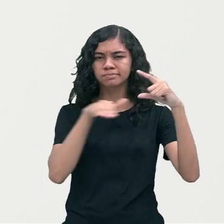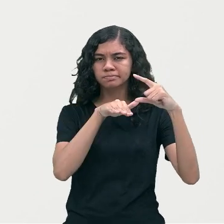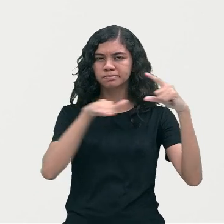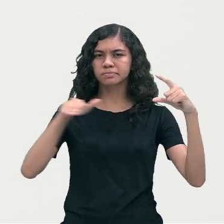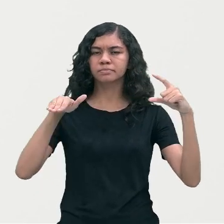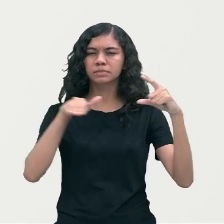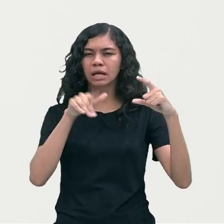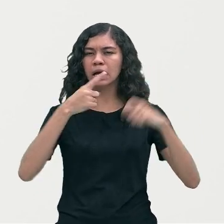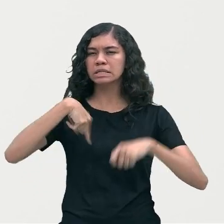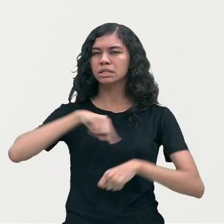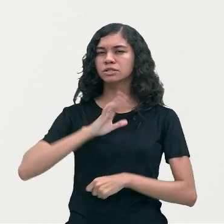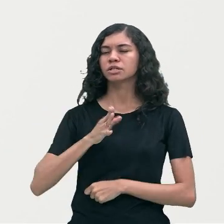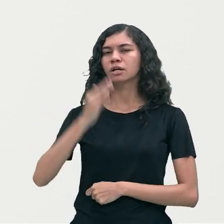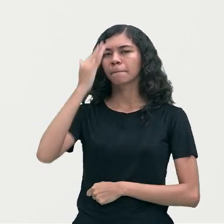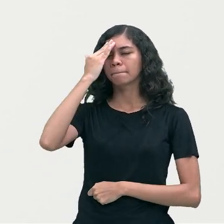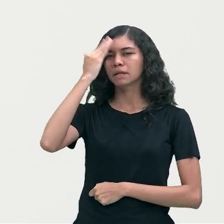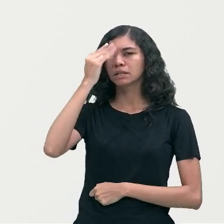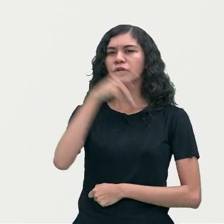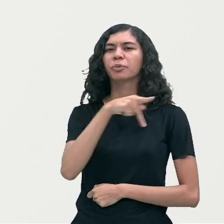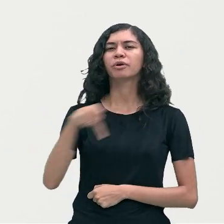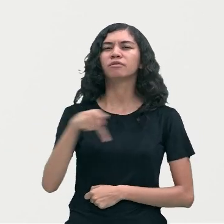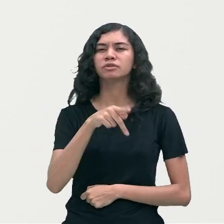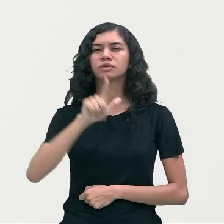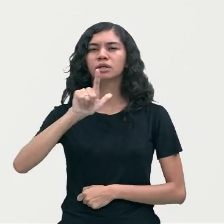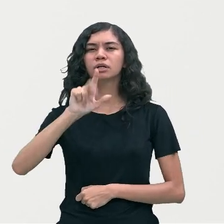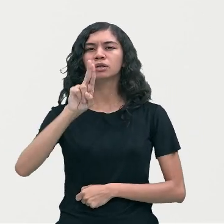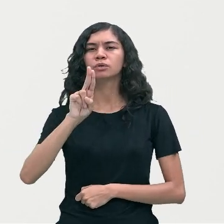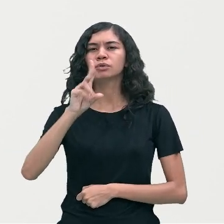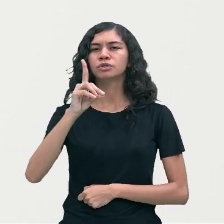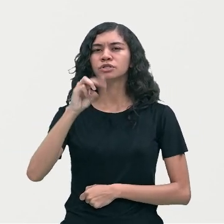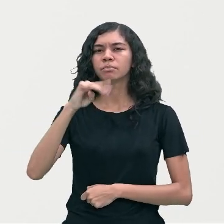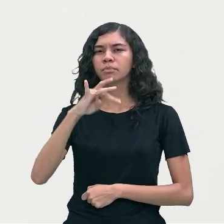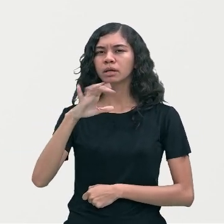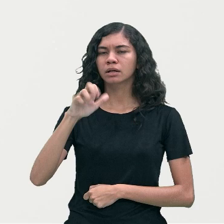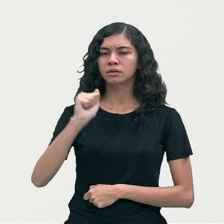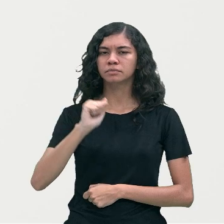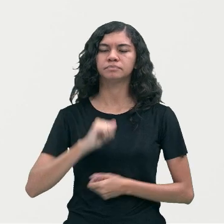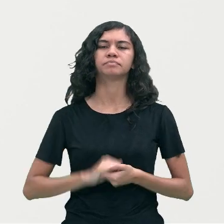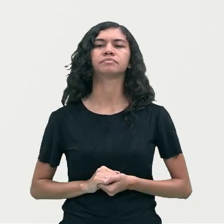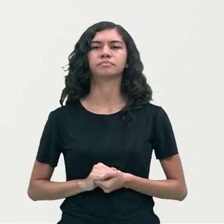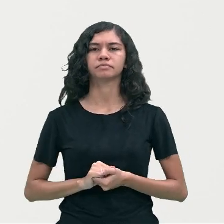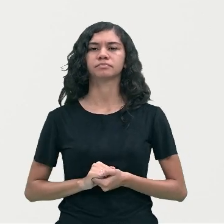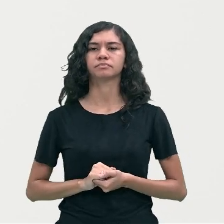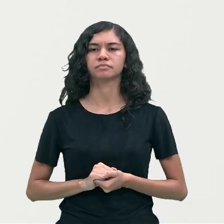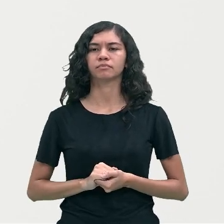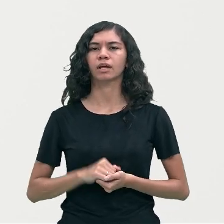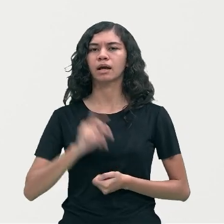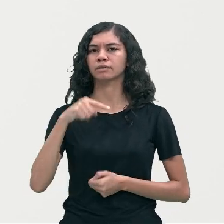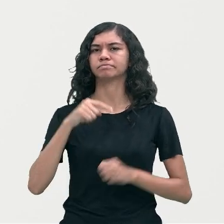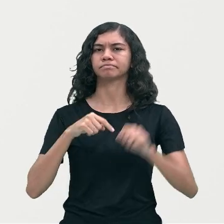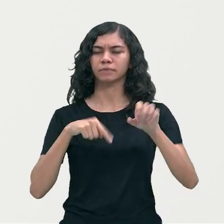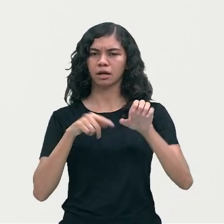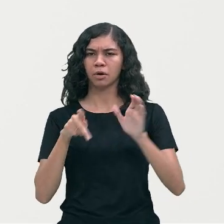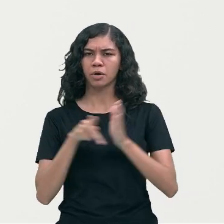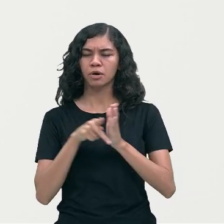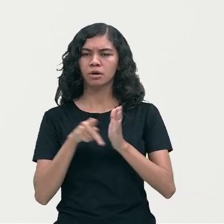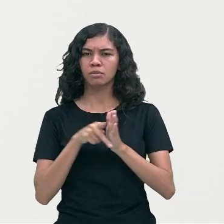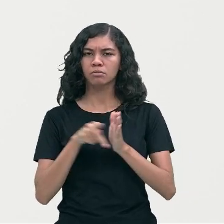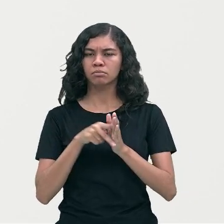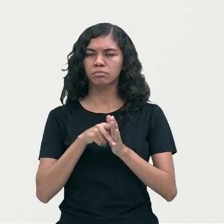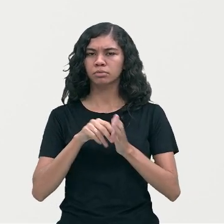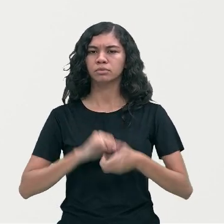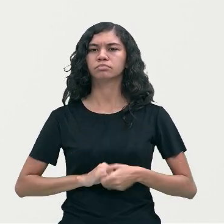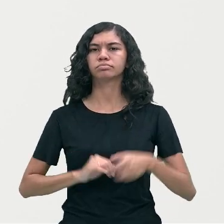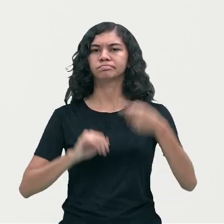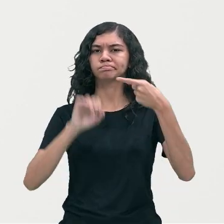já aprendeu lá com a professora Ludmila, nas zonas térmicas, é a parte do tropical, a parte intertropical do